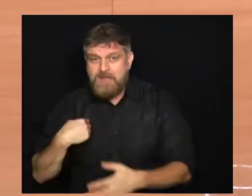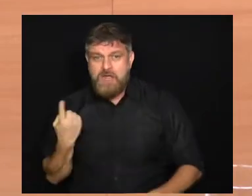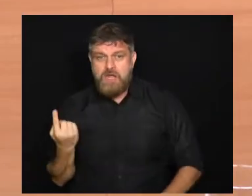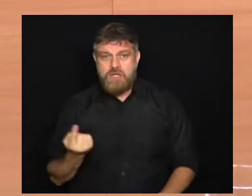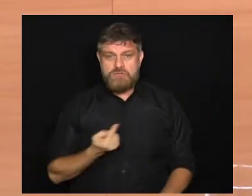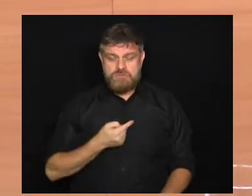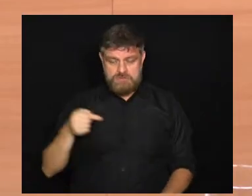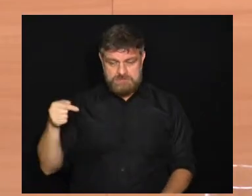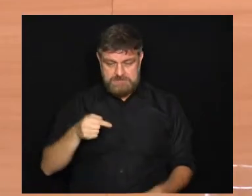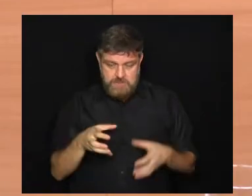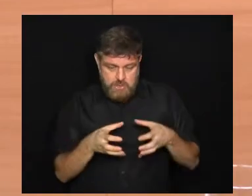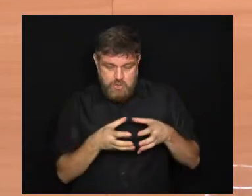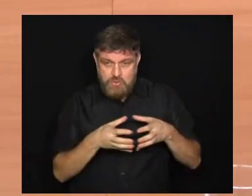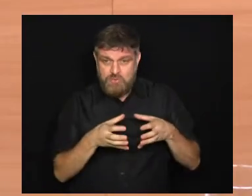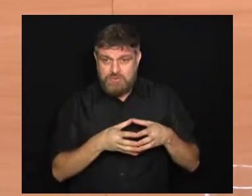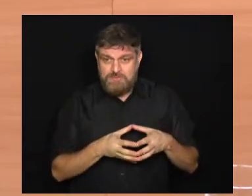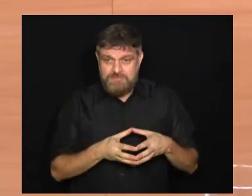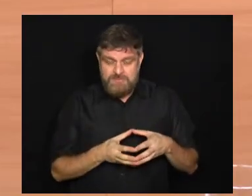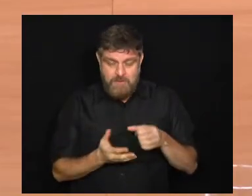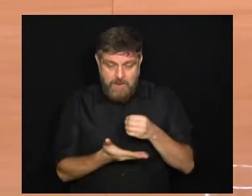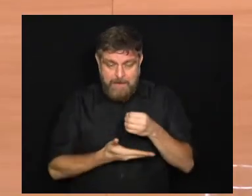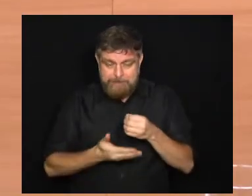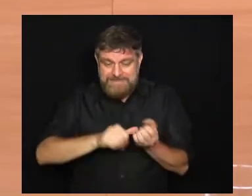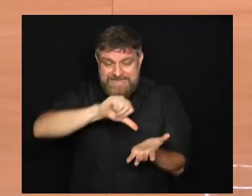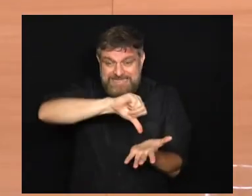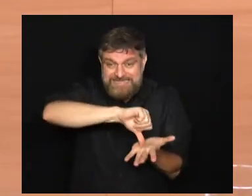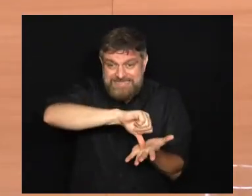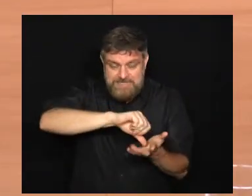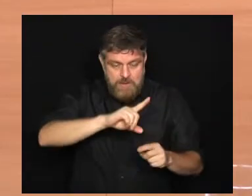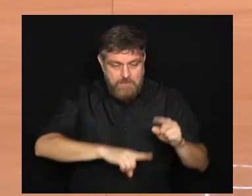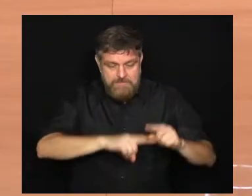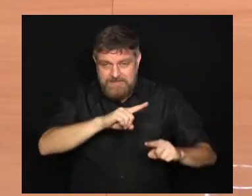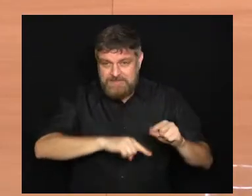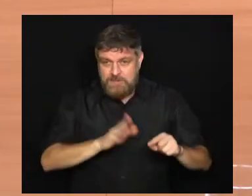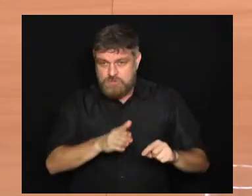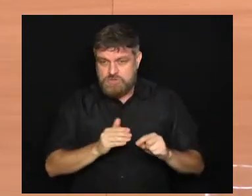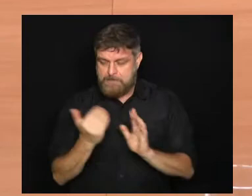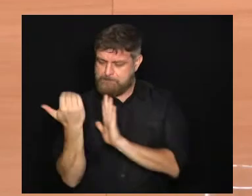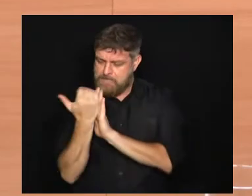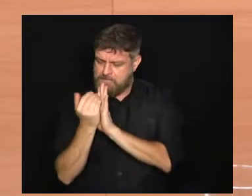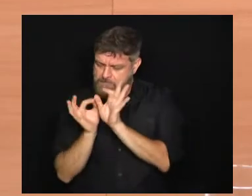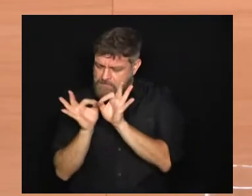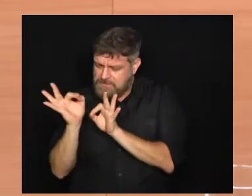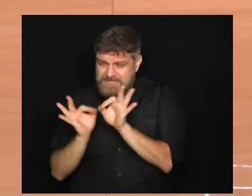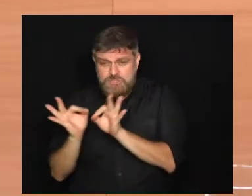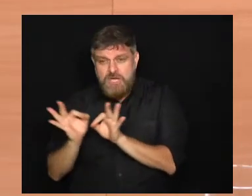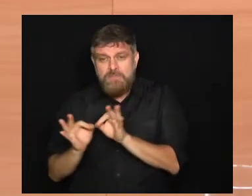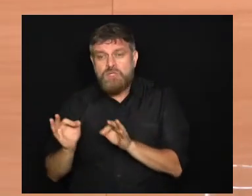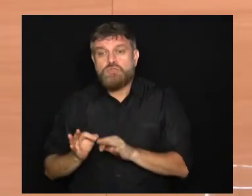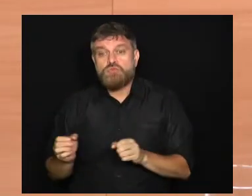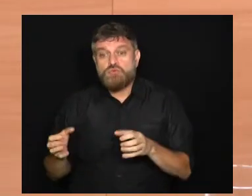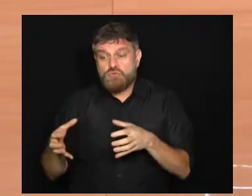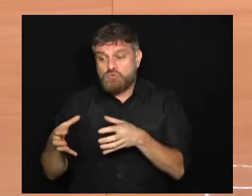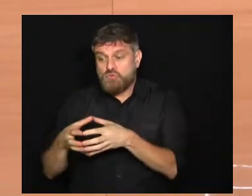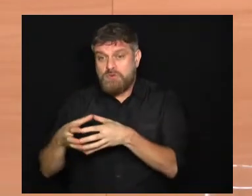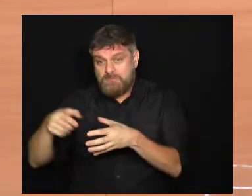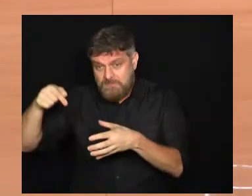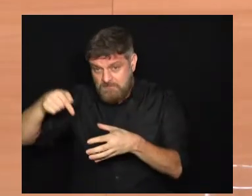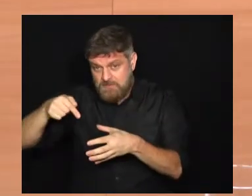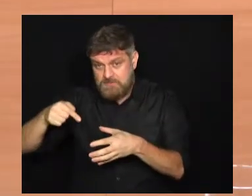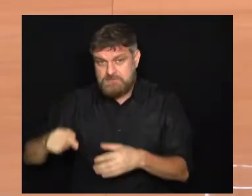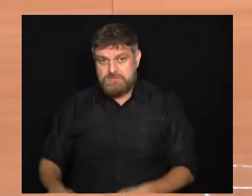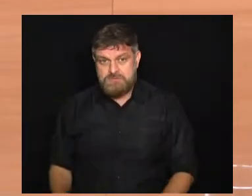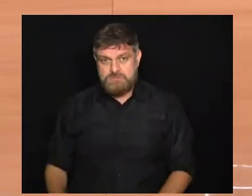CAF, nossa central de abastecimento, já vem fazendo planejamento junto com toda a equipe do nosso